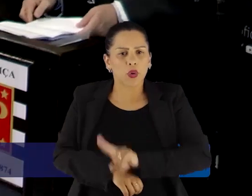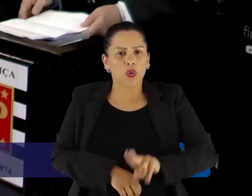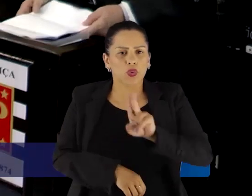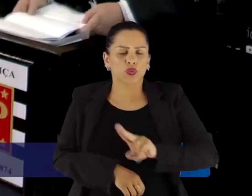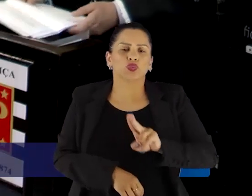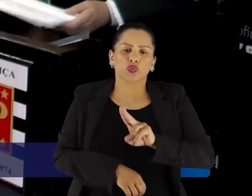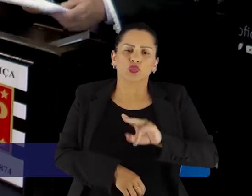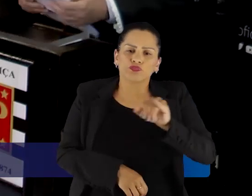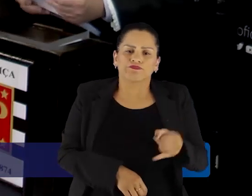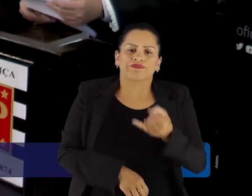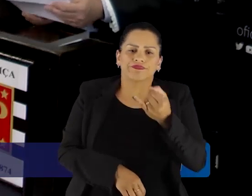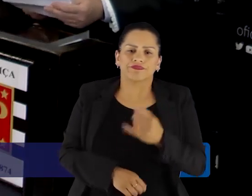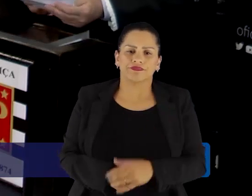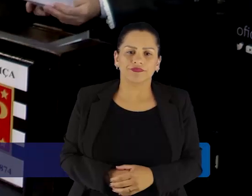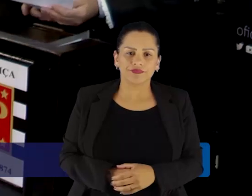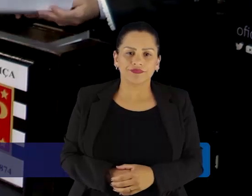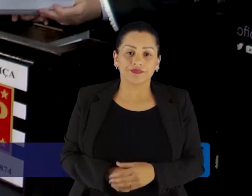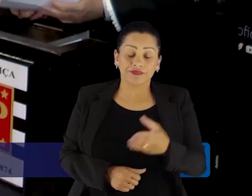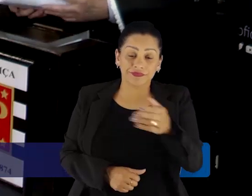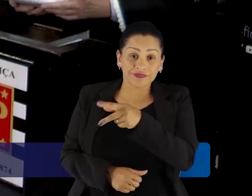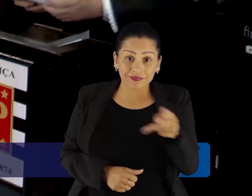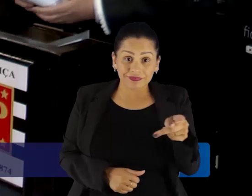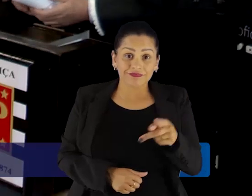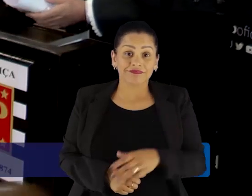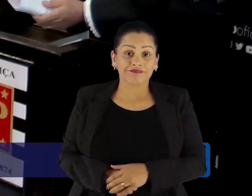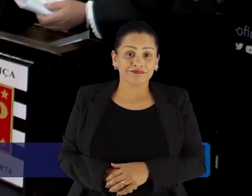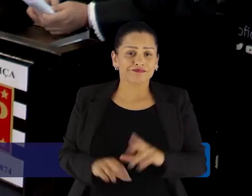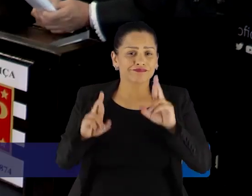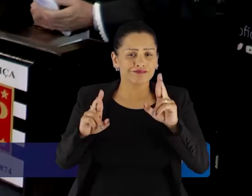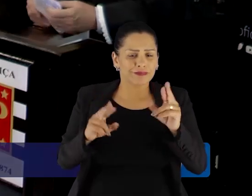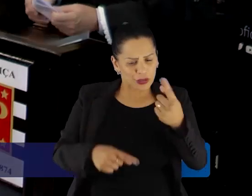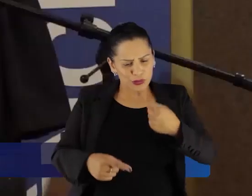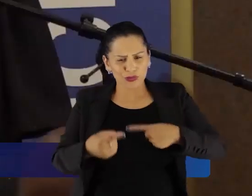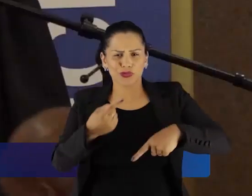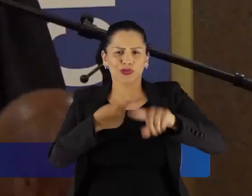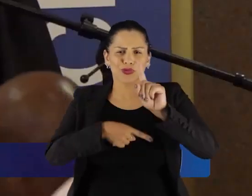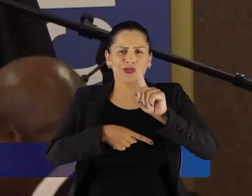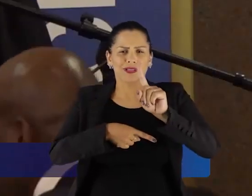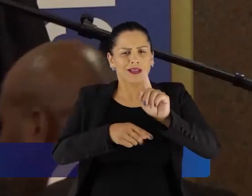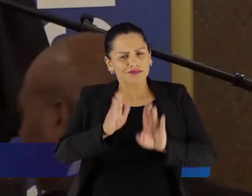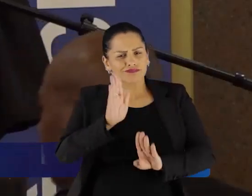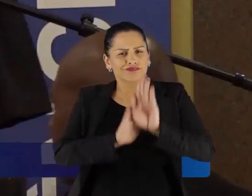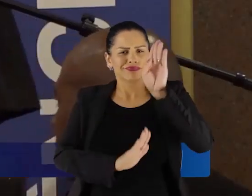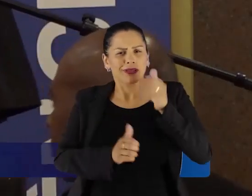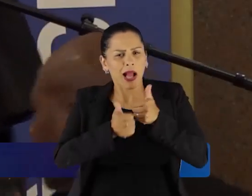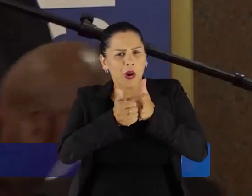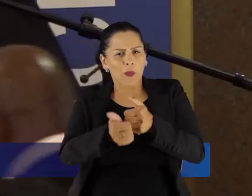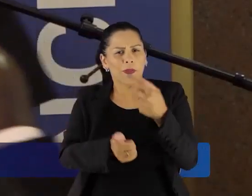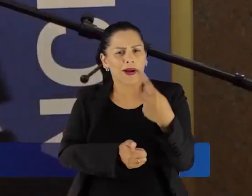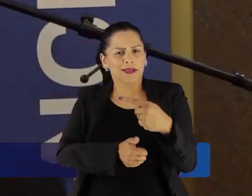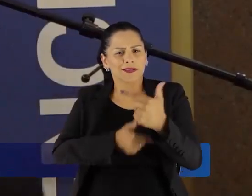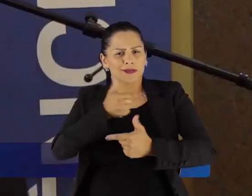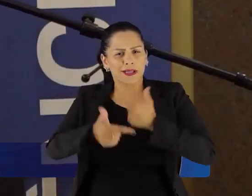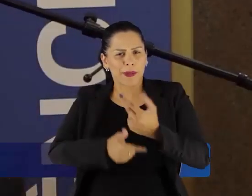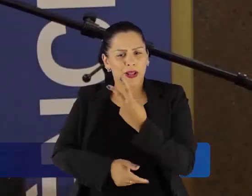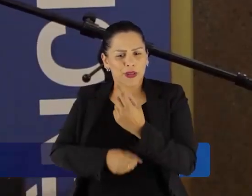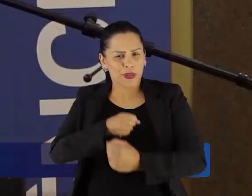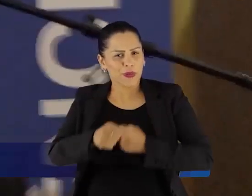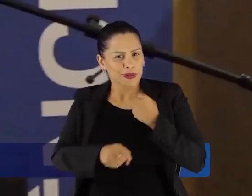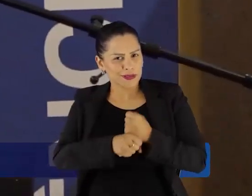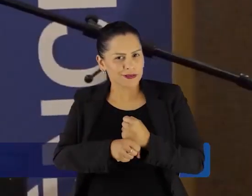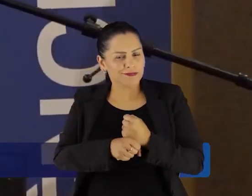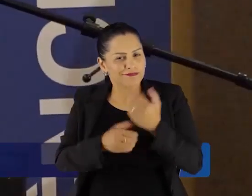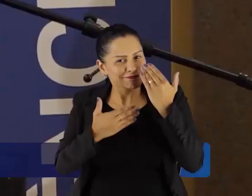o seu presidente o sucesso acompanha a gestão de vossa excelência obrigado a